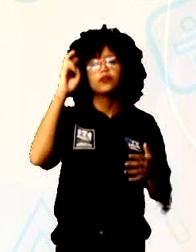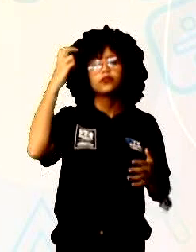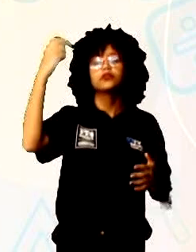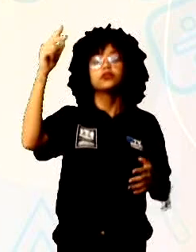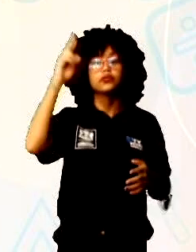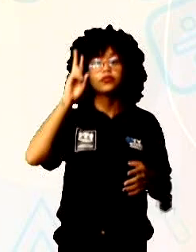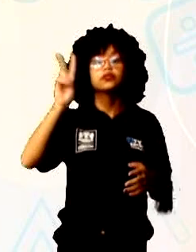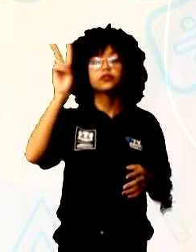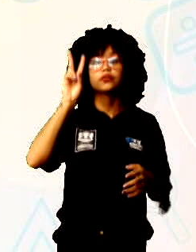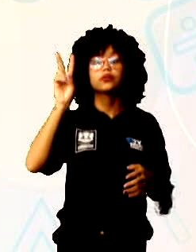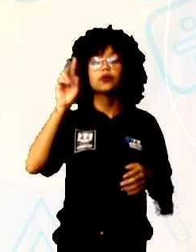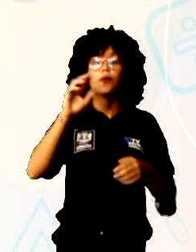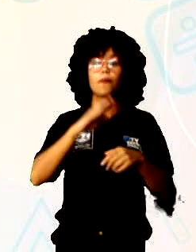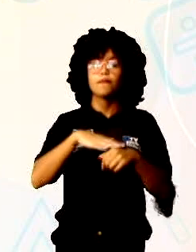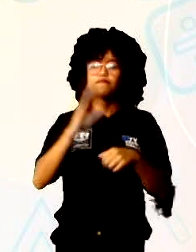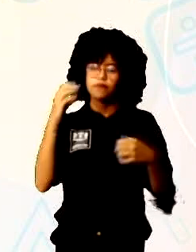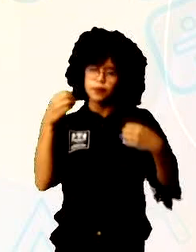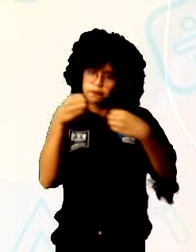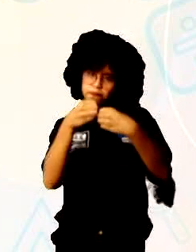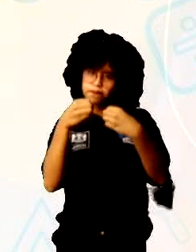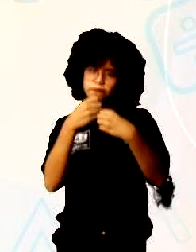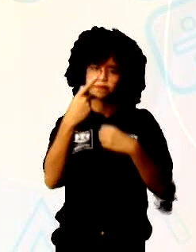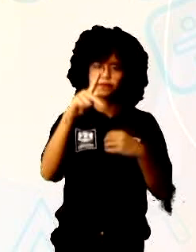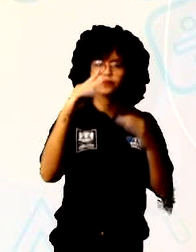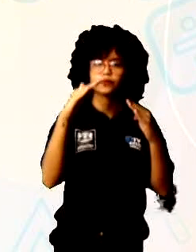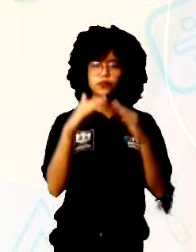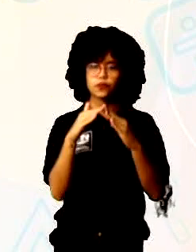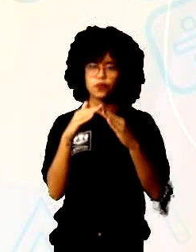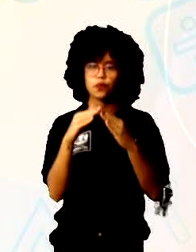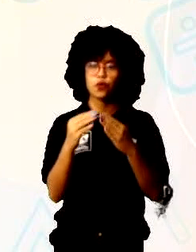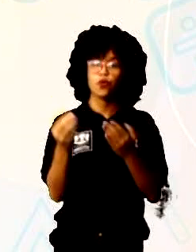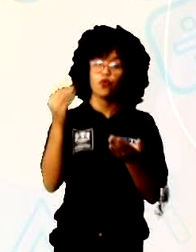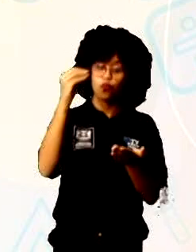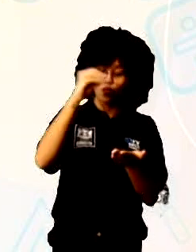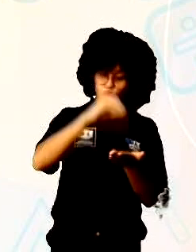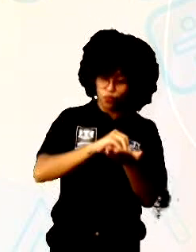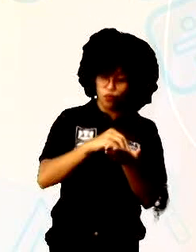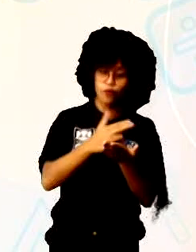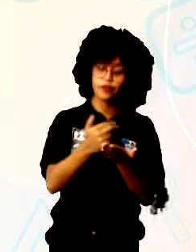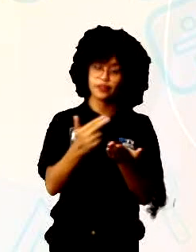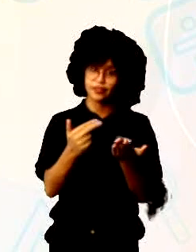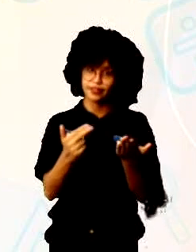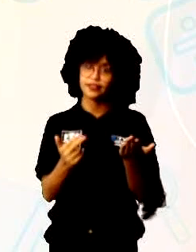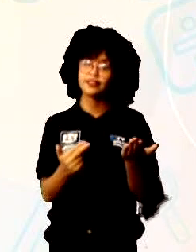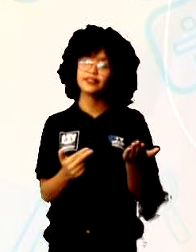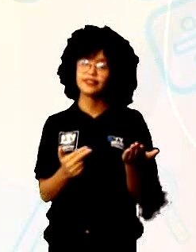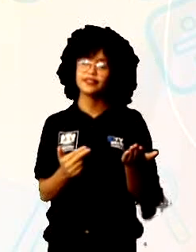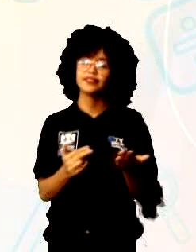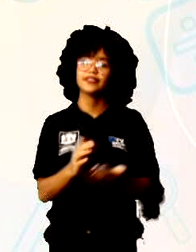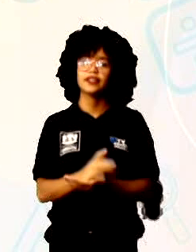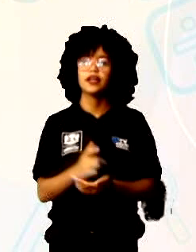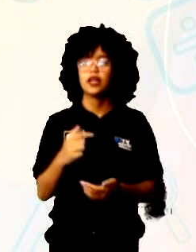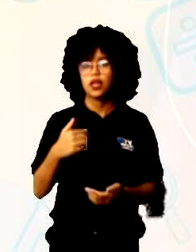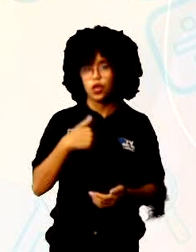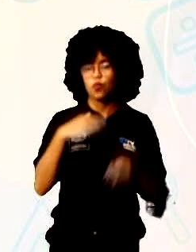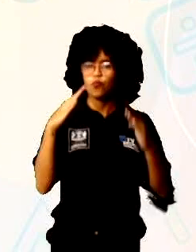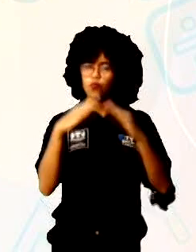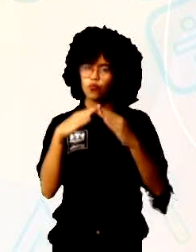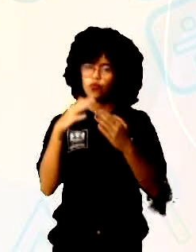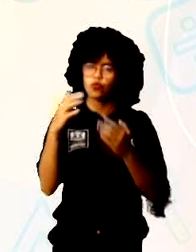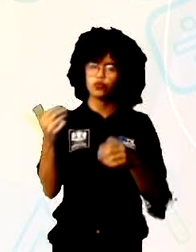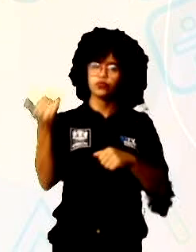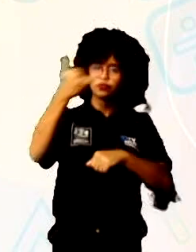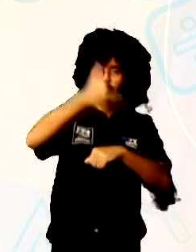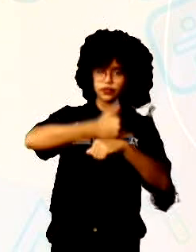histórico mais perto da sua casa e registre com um lindo desenho eu moro no centro de Jaboatão